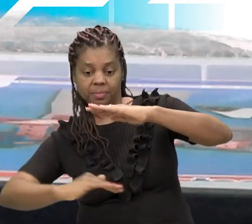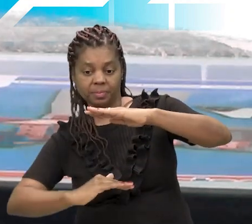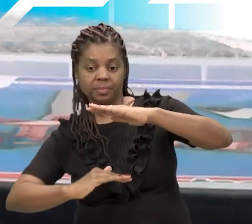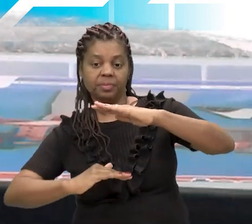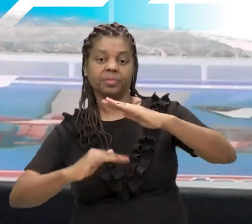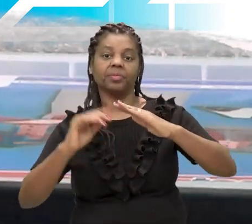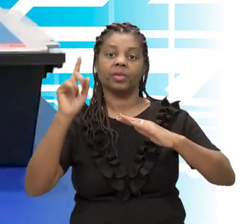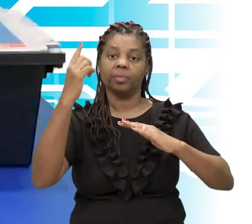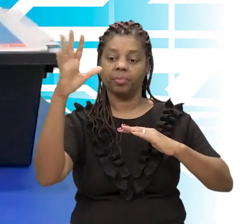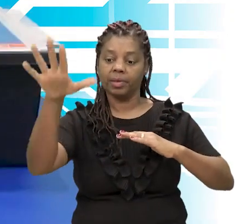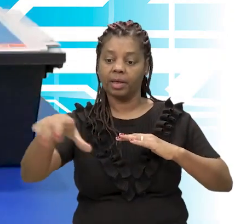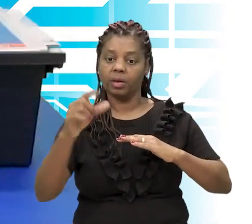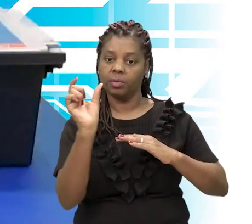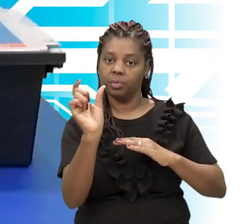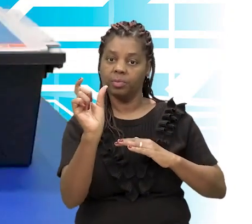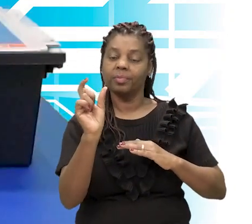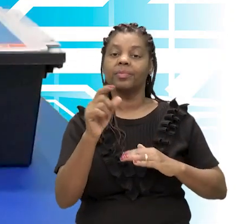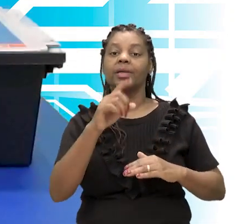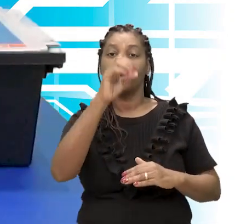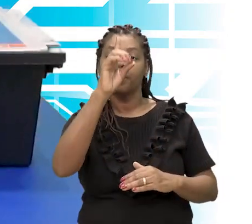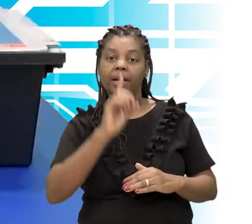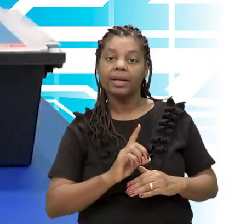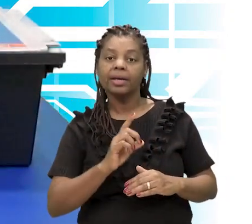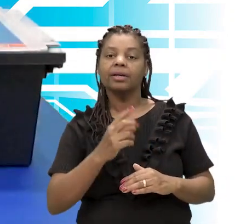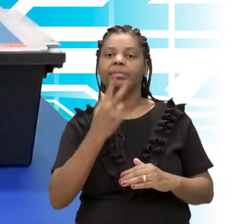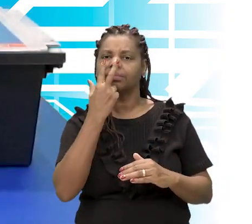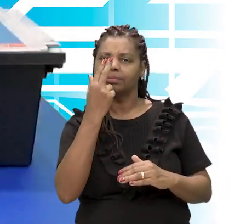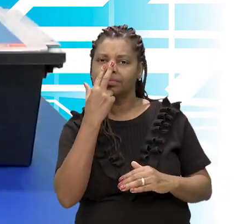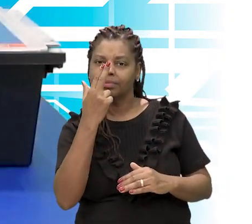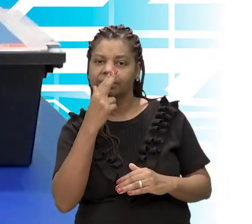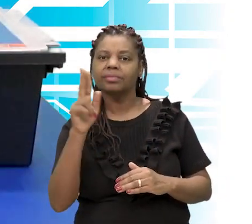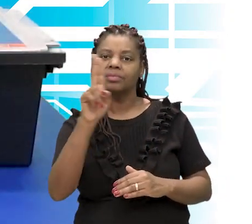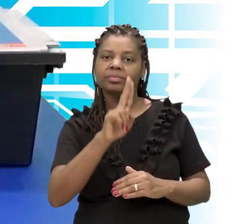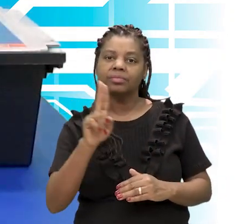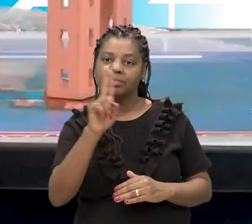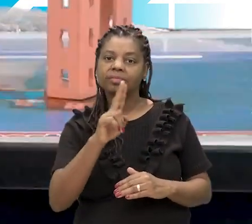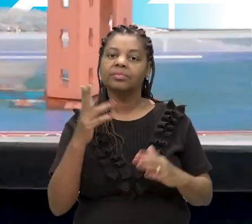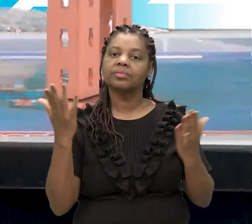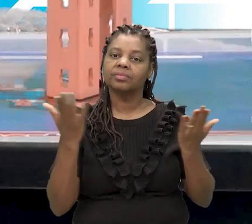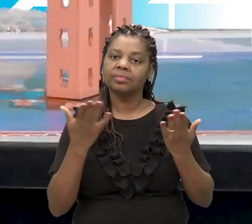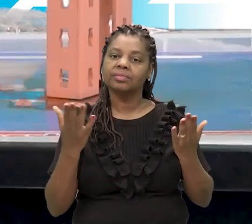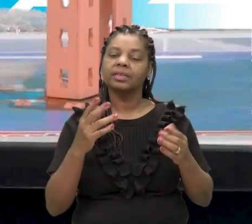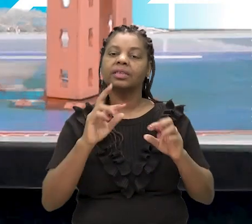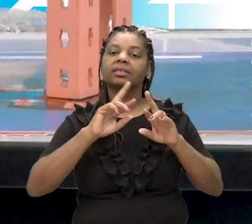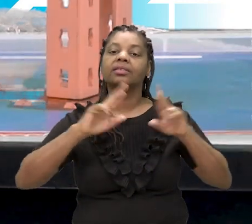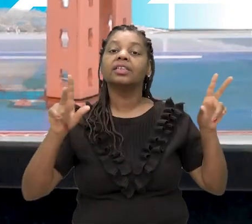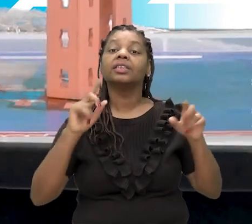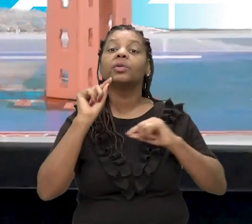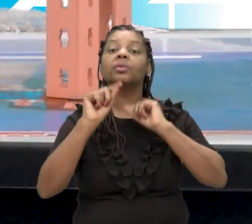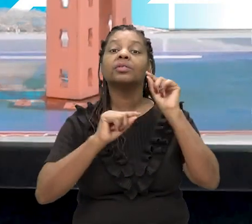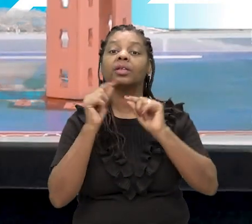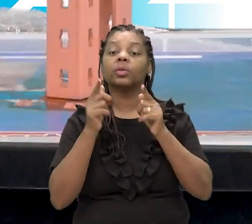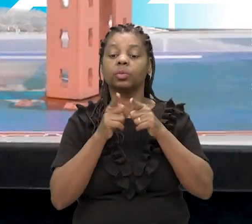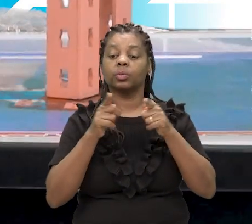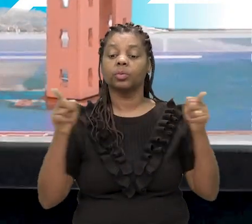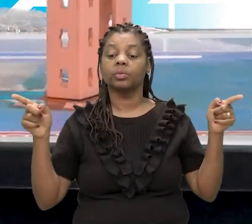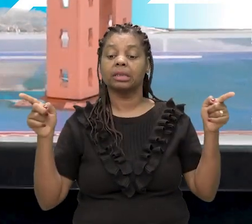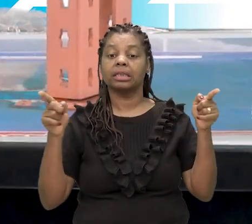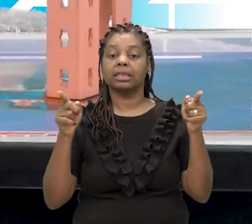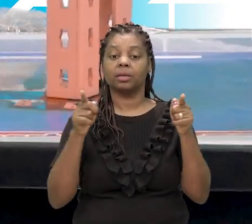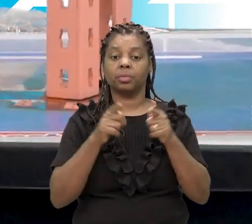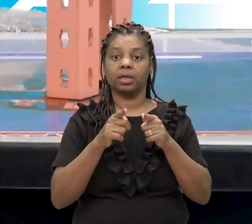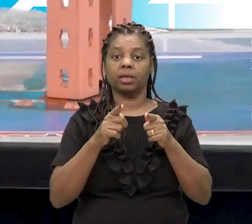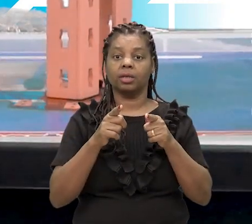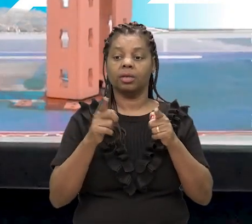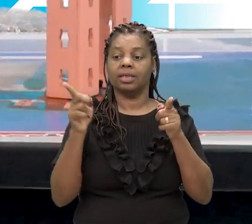ficar embaixo. Bem, vamos pegar um bloco amarelo, muito parecido com o bloco que utilizamos aqui na nossa mesa, a única diferença é o seu